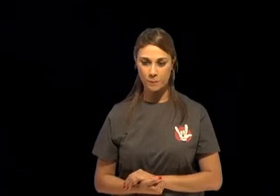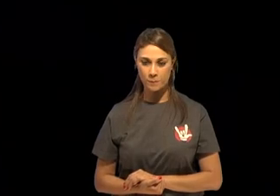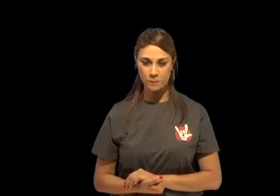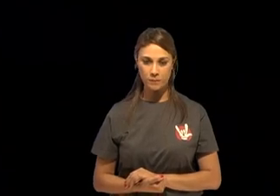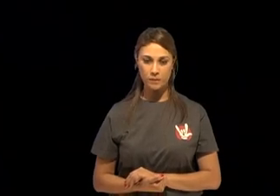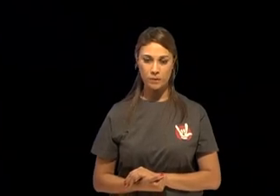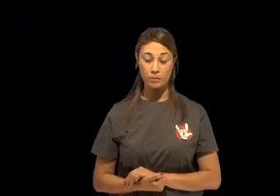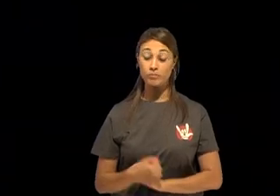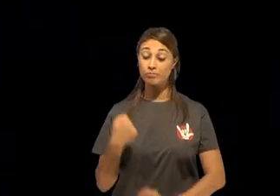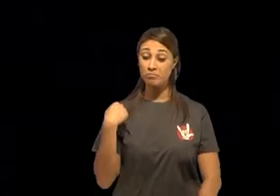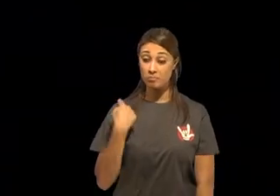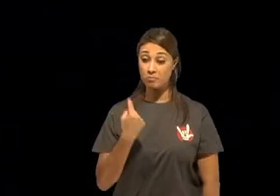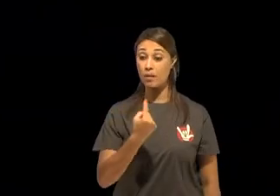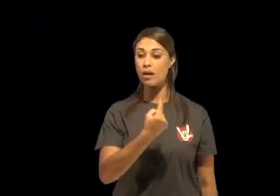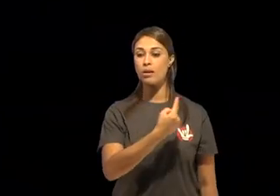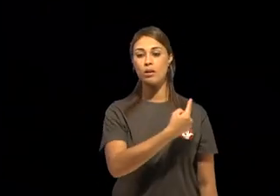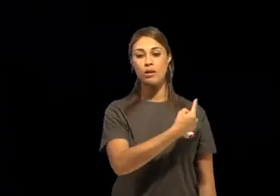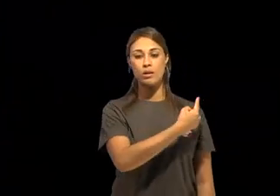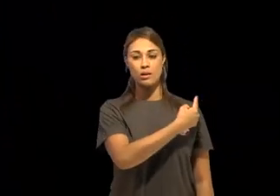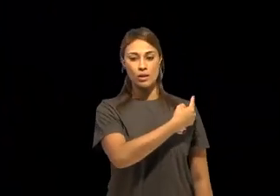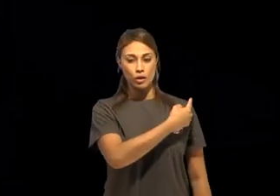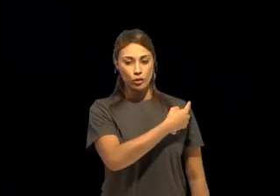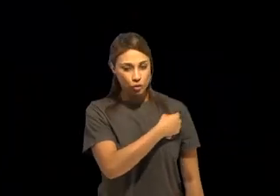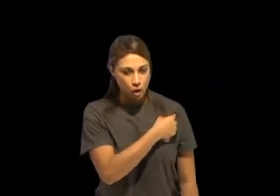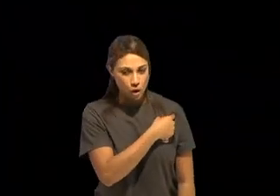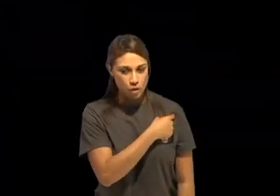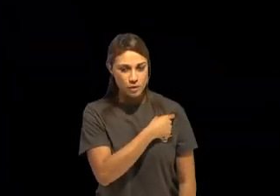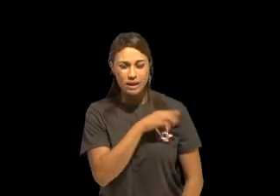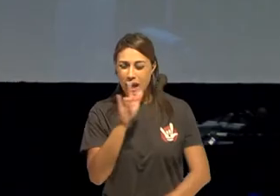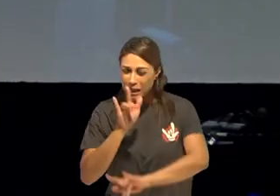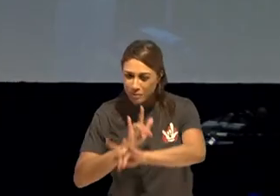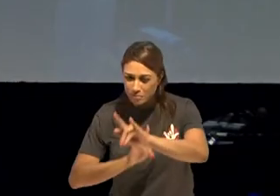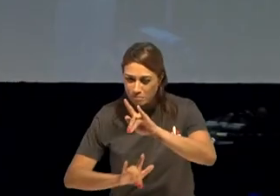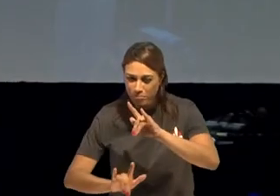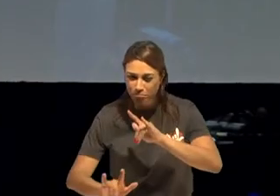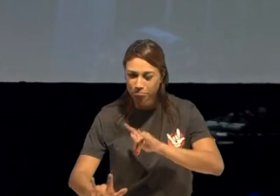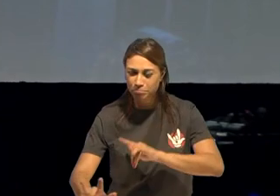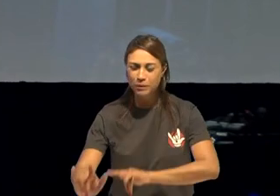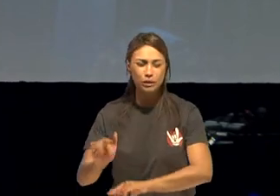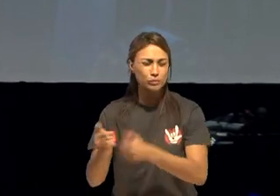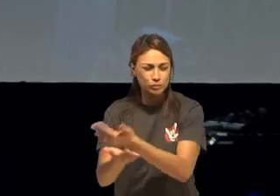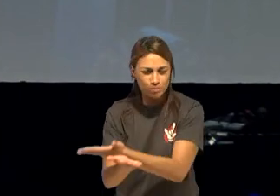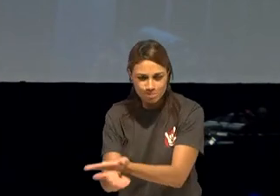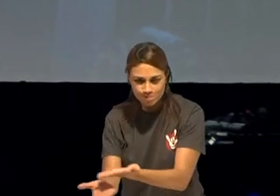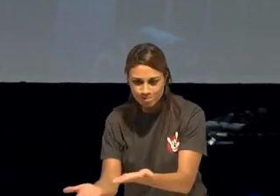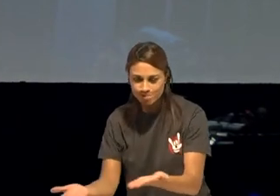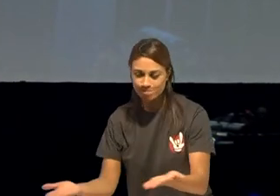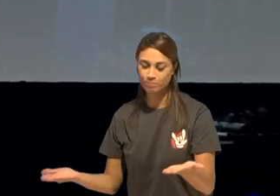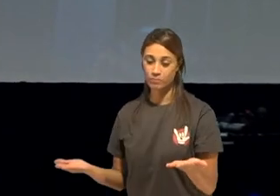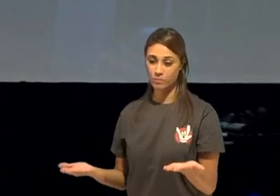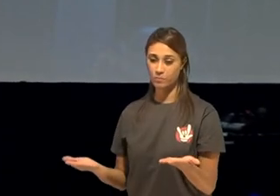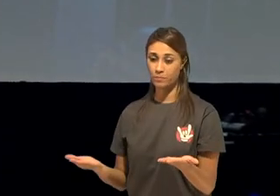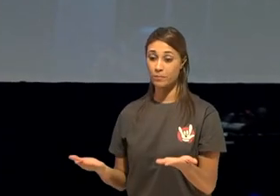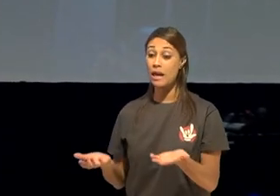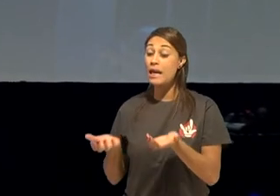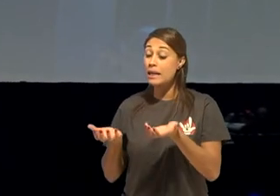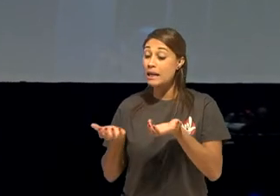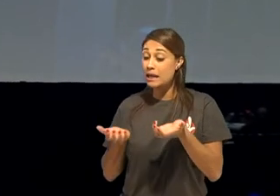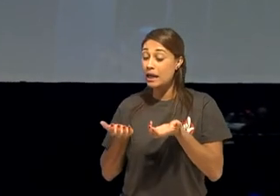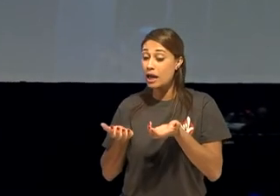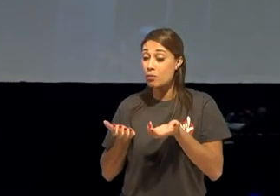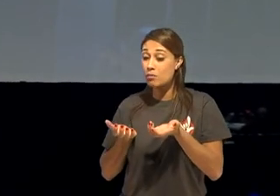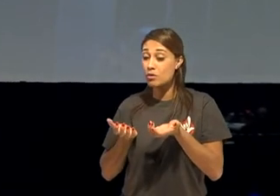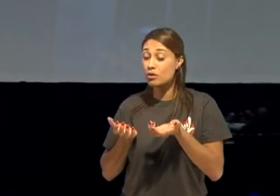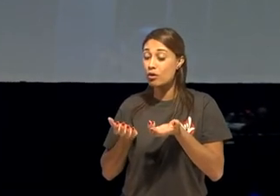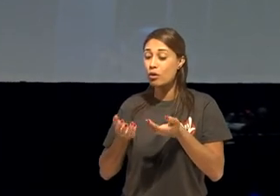nós, porém, amamos tanto vocês que decidimos não entregar somente o Evangelho de